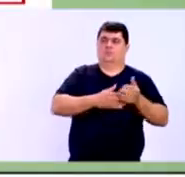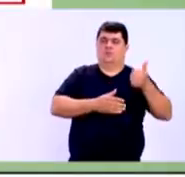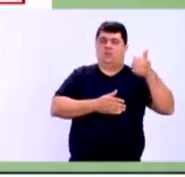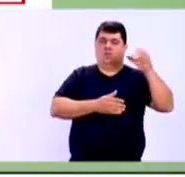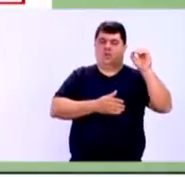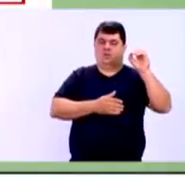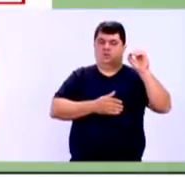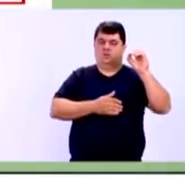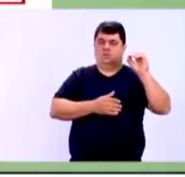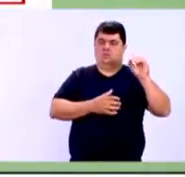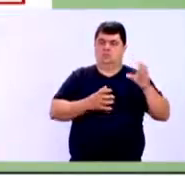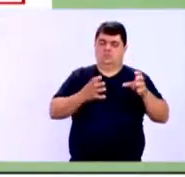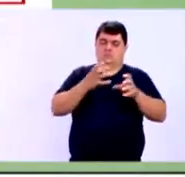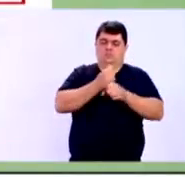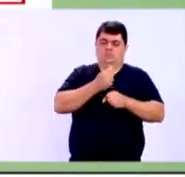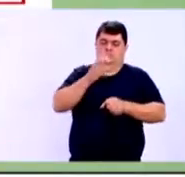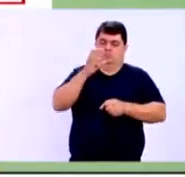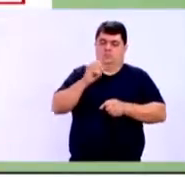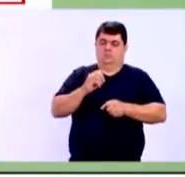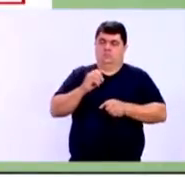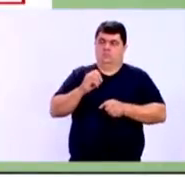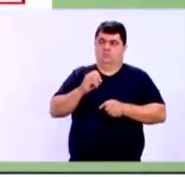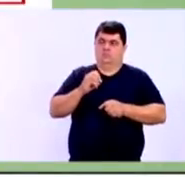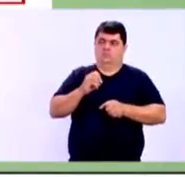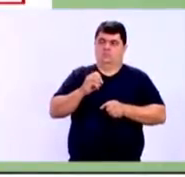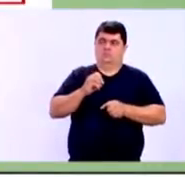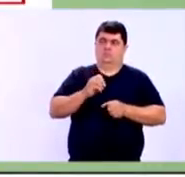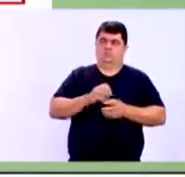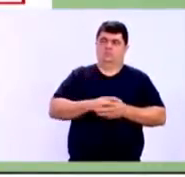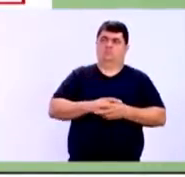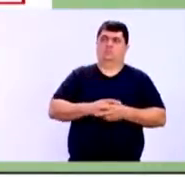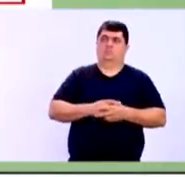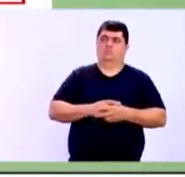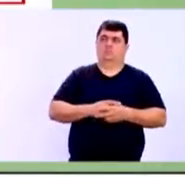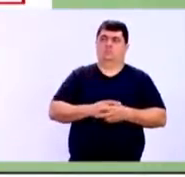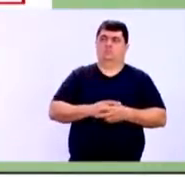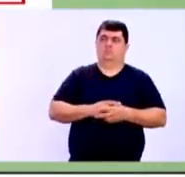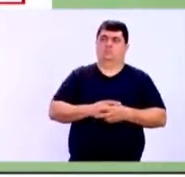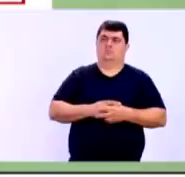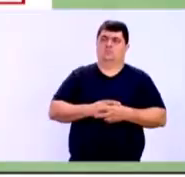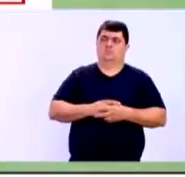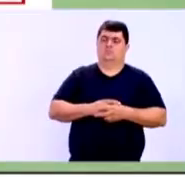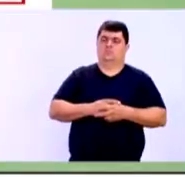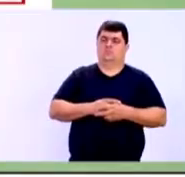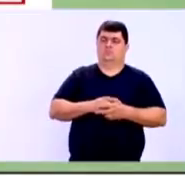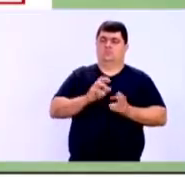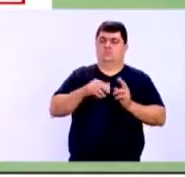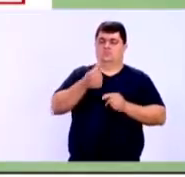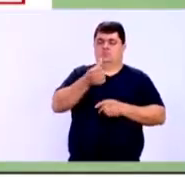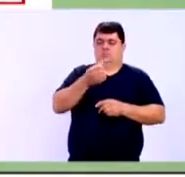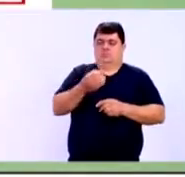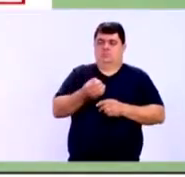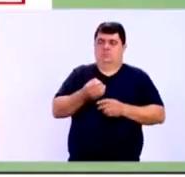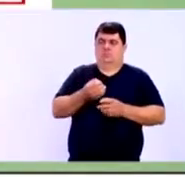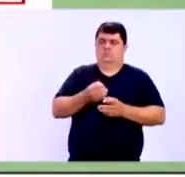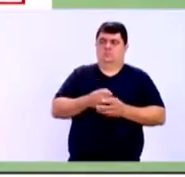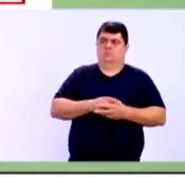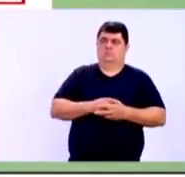sobraram, mais os 50 que entrou. Então, 10 mais 50, 60.